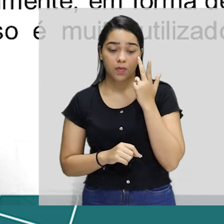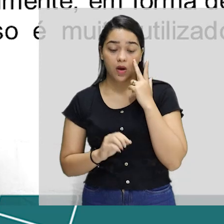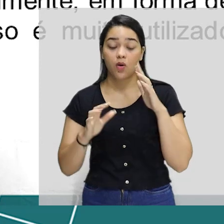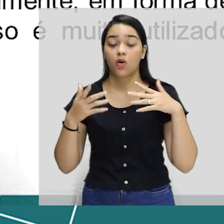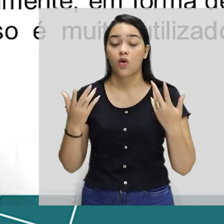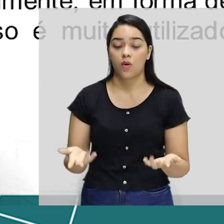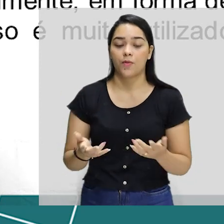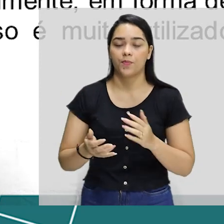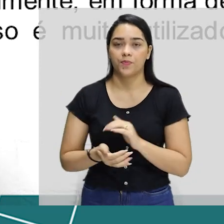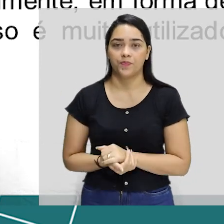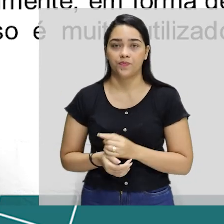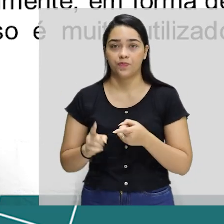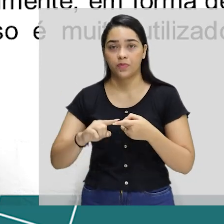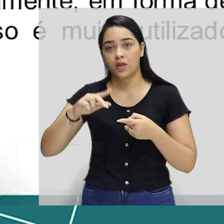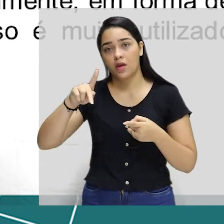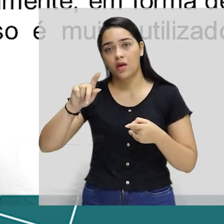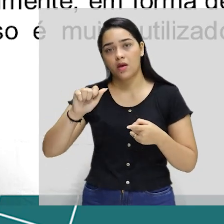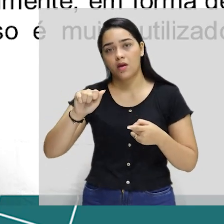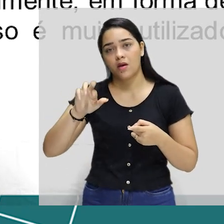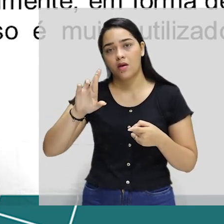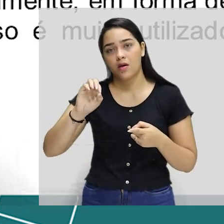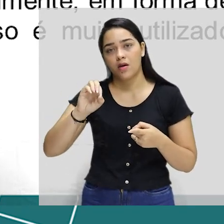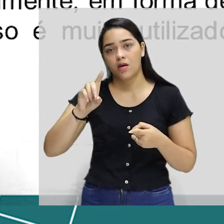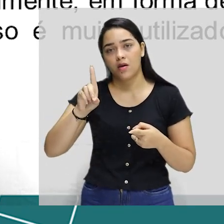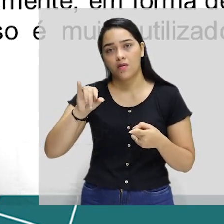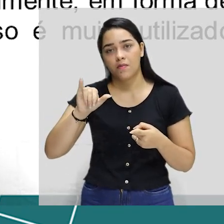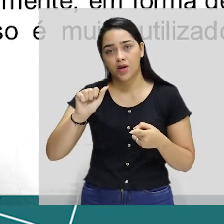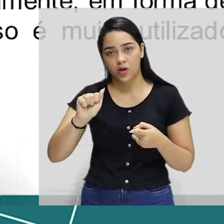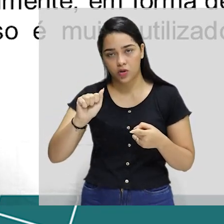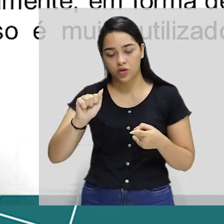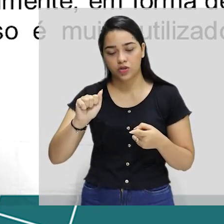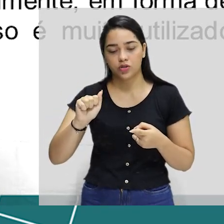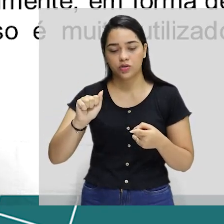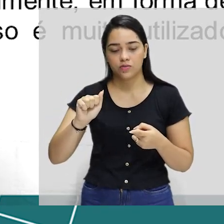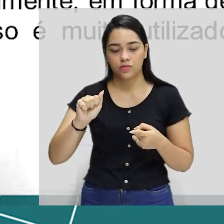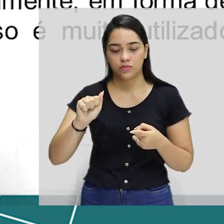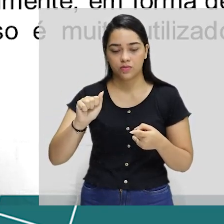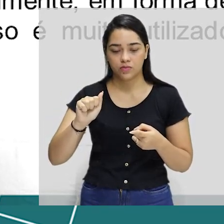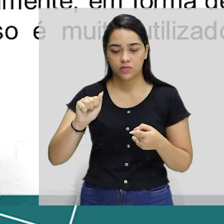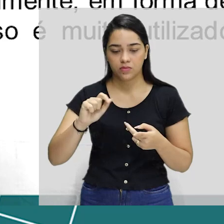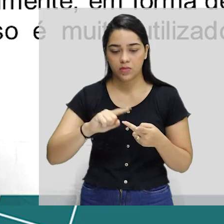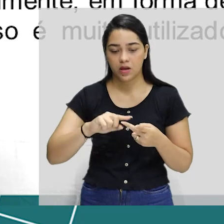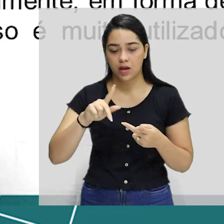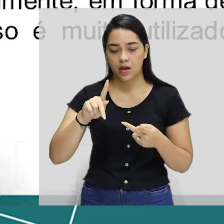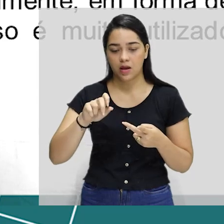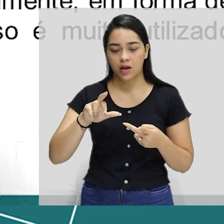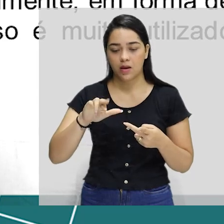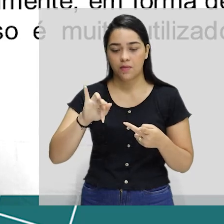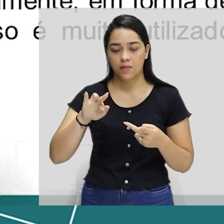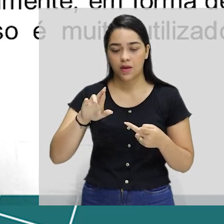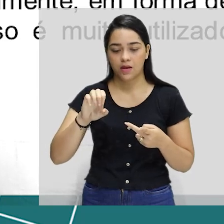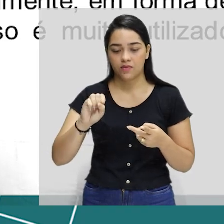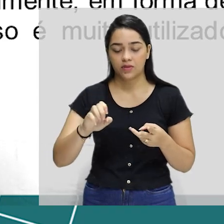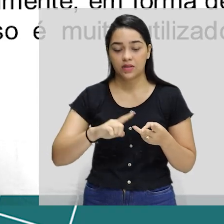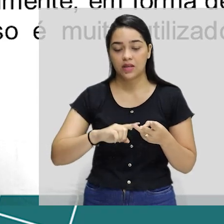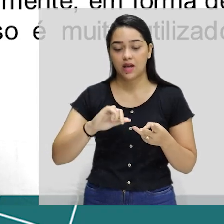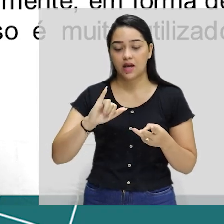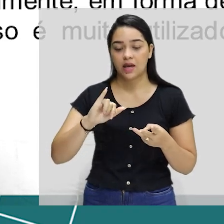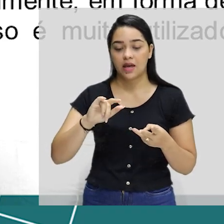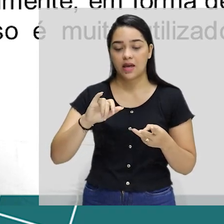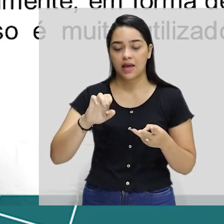de intertextualidade mais comuns são a paródia, a perífrase e a